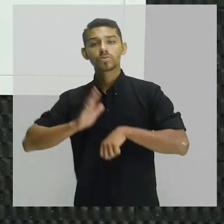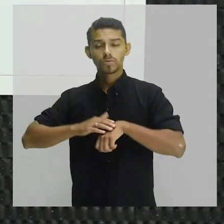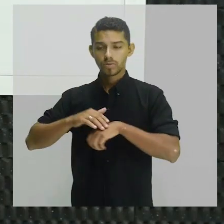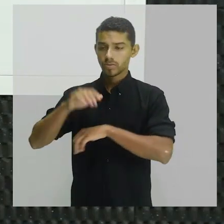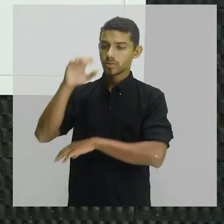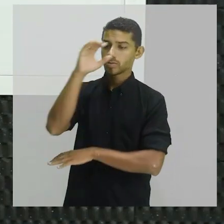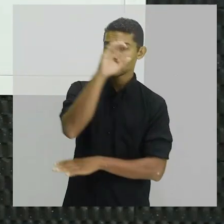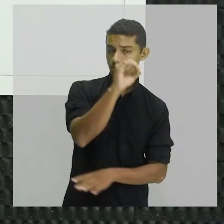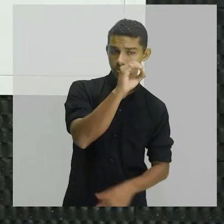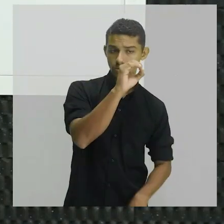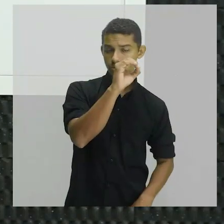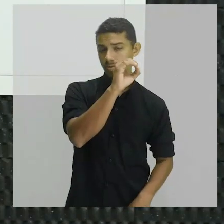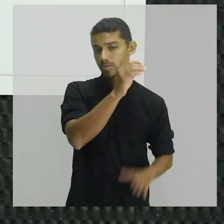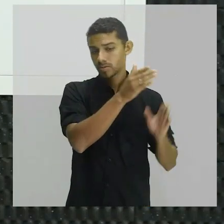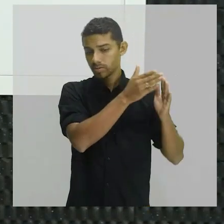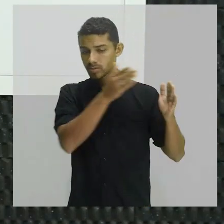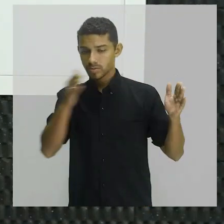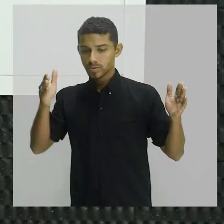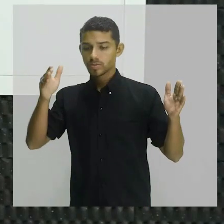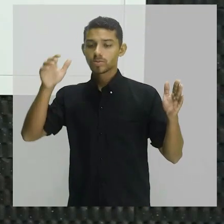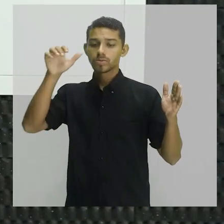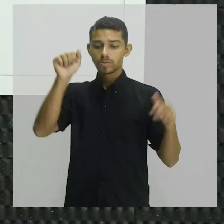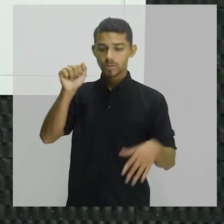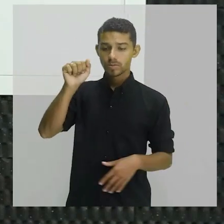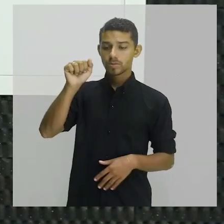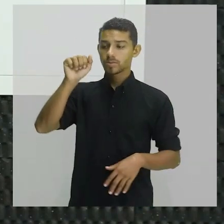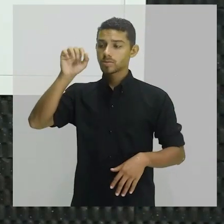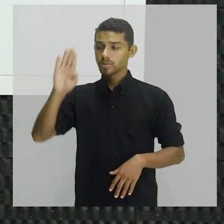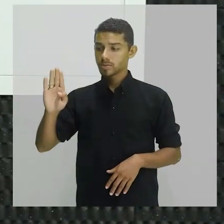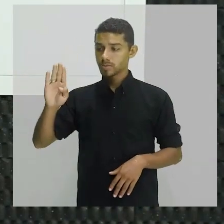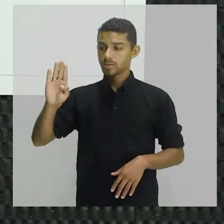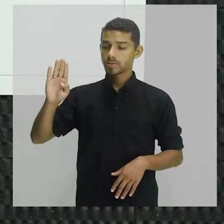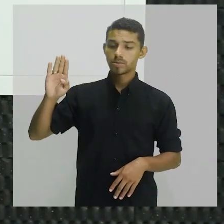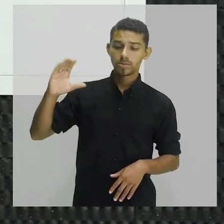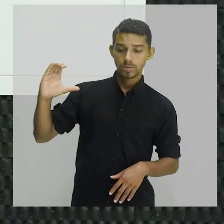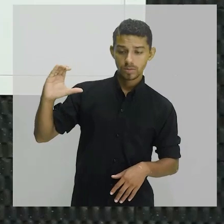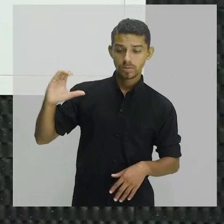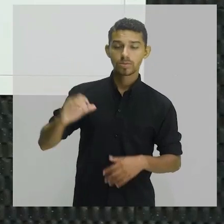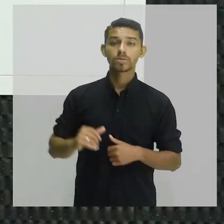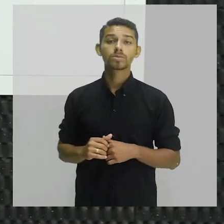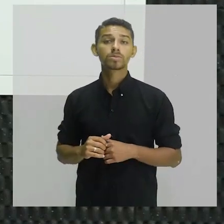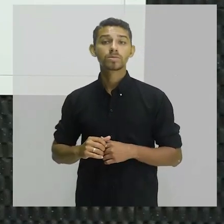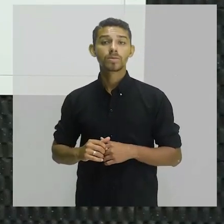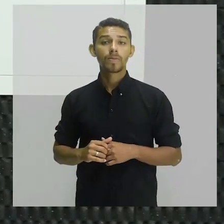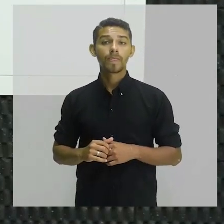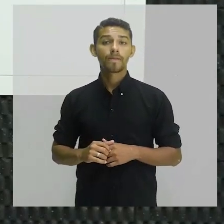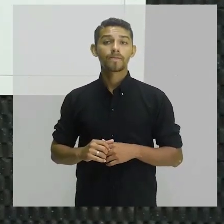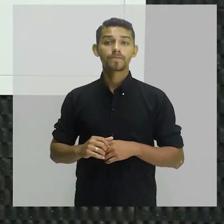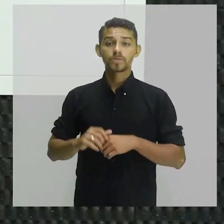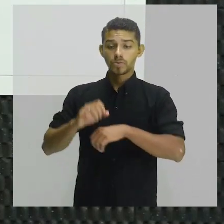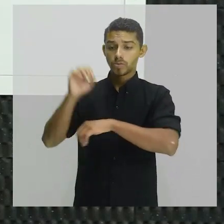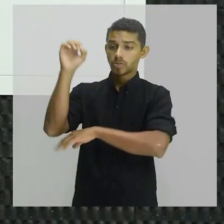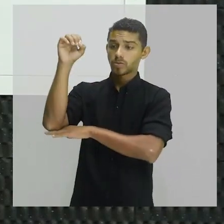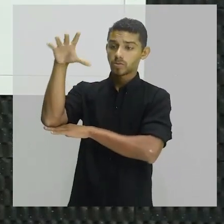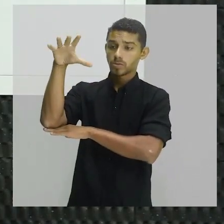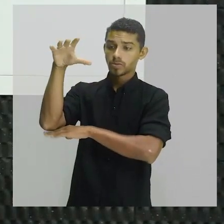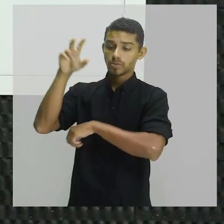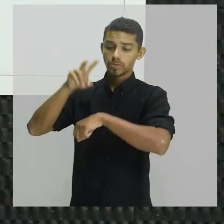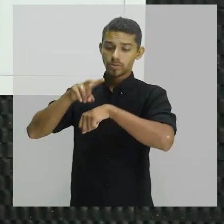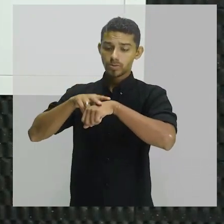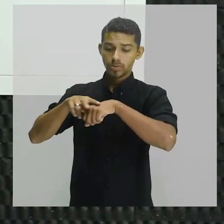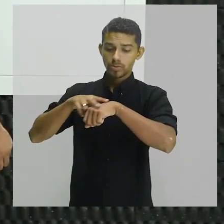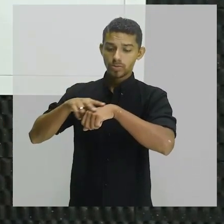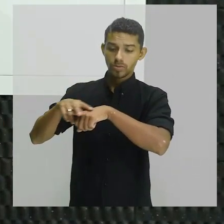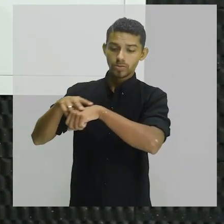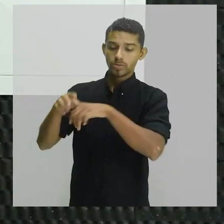semáforo 0, né, do semáforo O, os semáforos A, B e C devem abrir respectivamente, ok? Então tem as